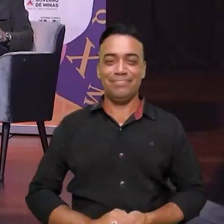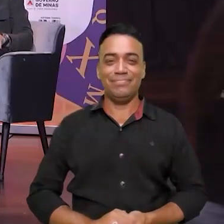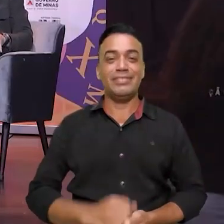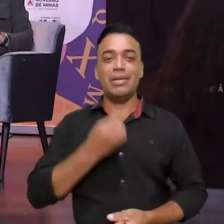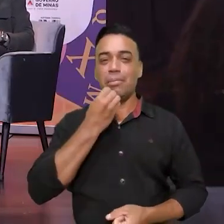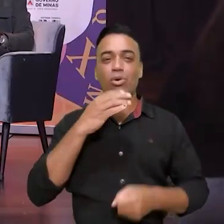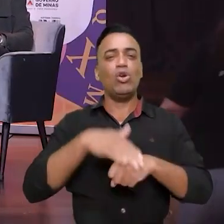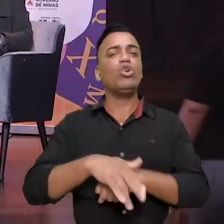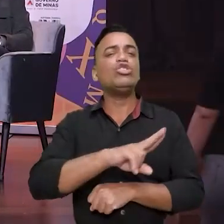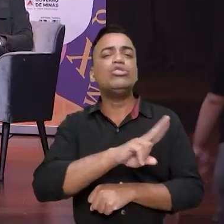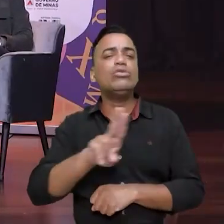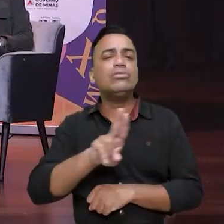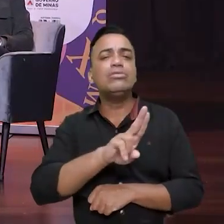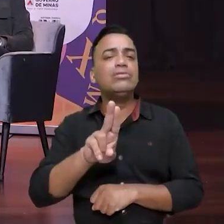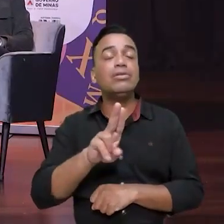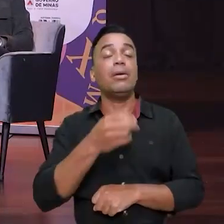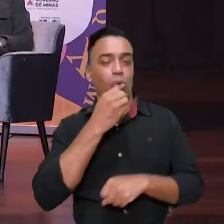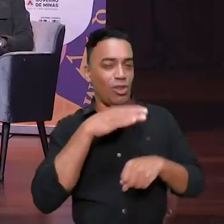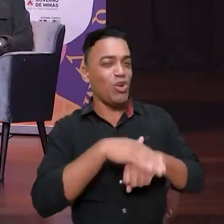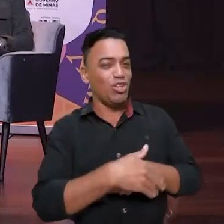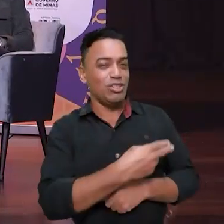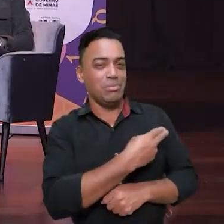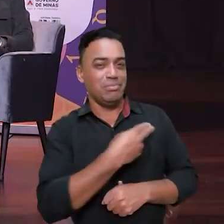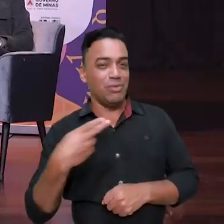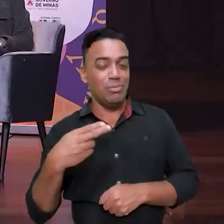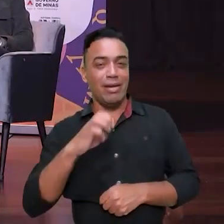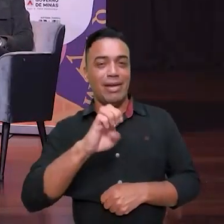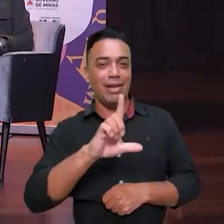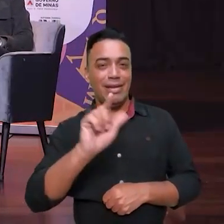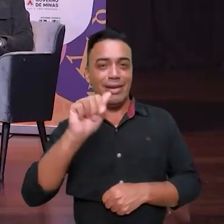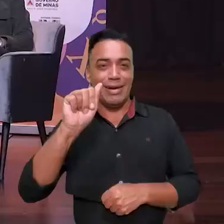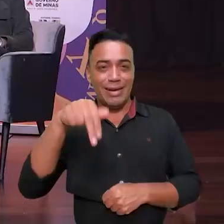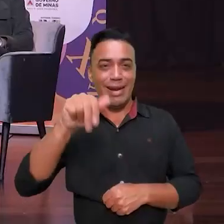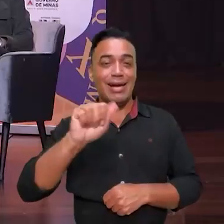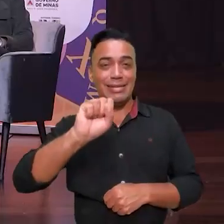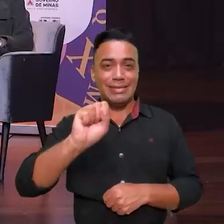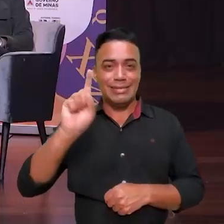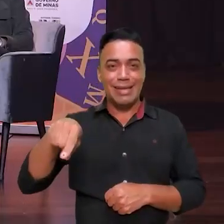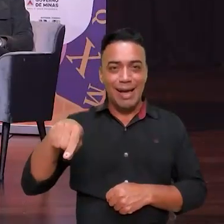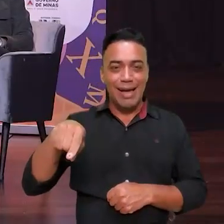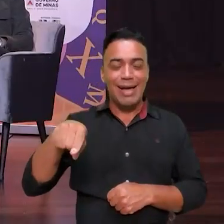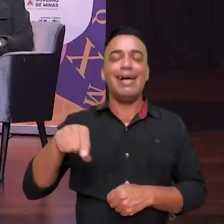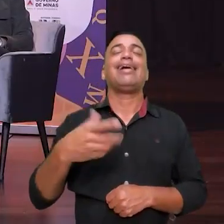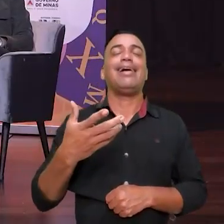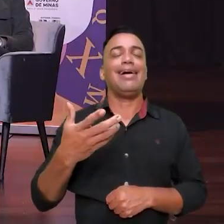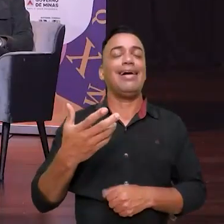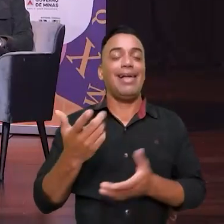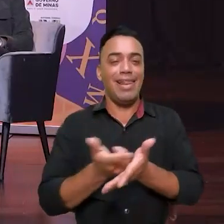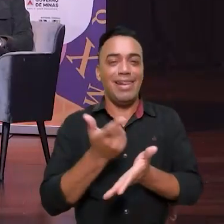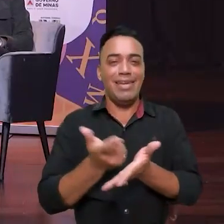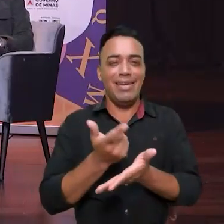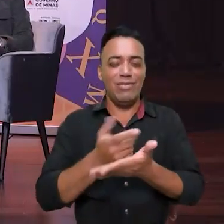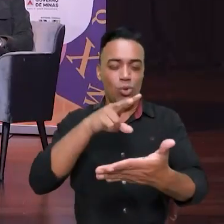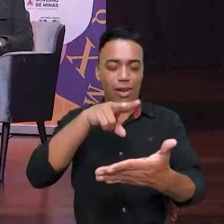Boa noite, qual o seu nome? Boa noite, eu sou Eliana Sá e estou com um livro aqui